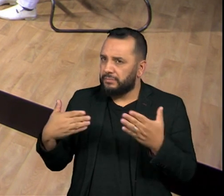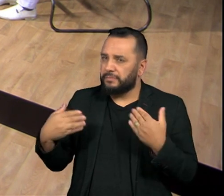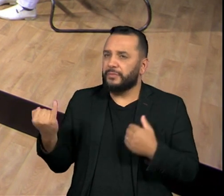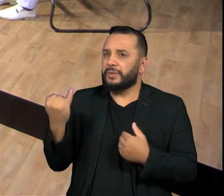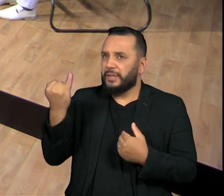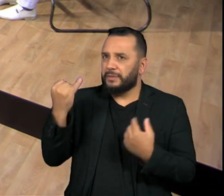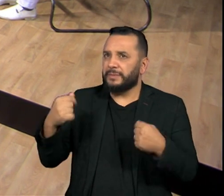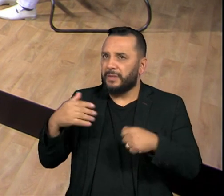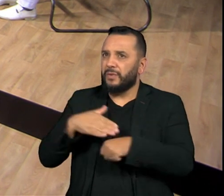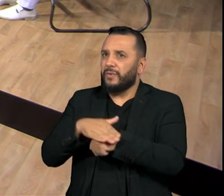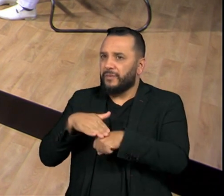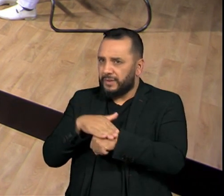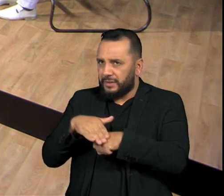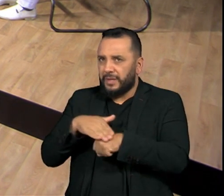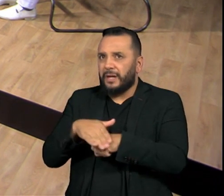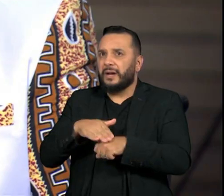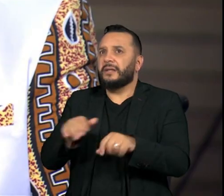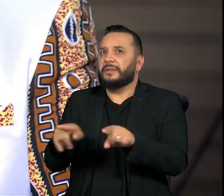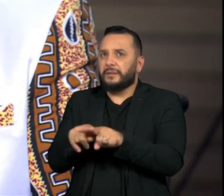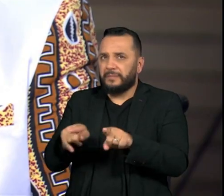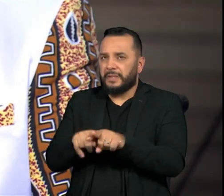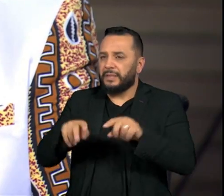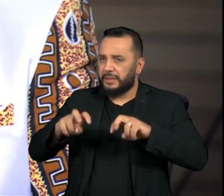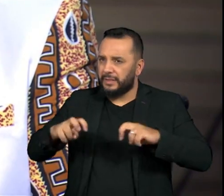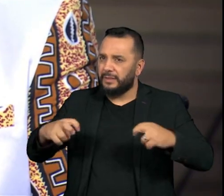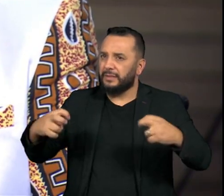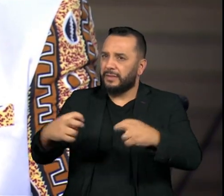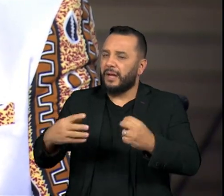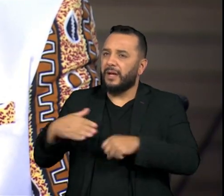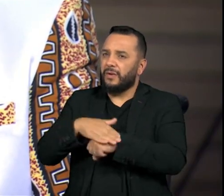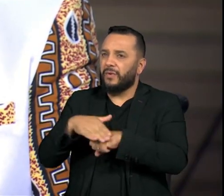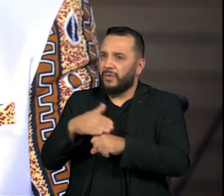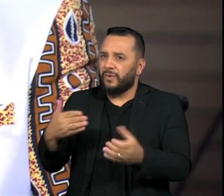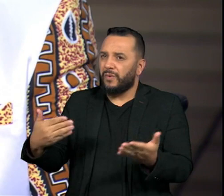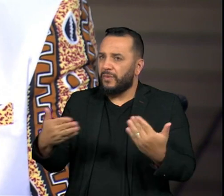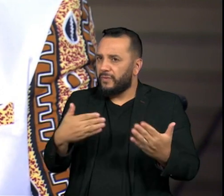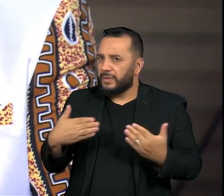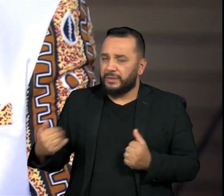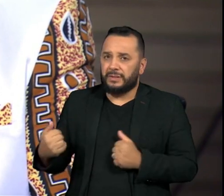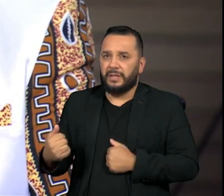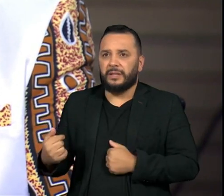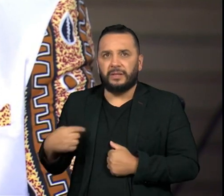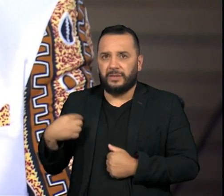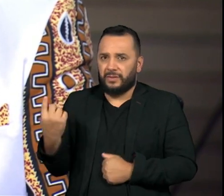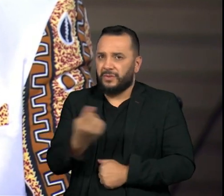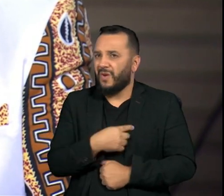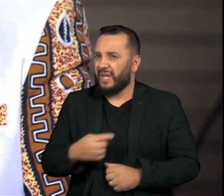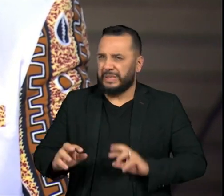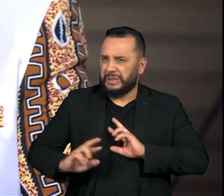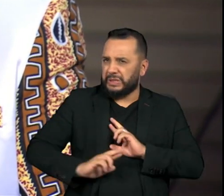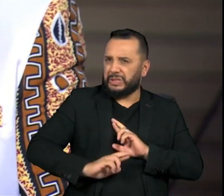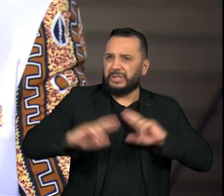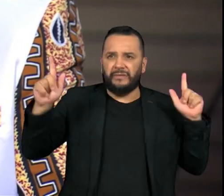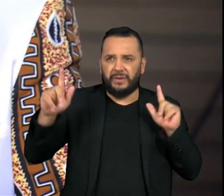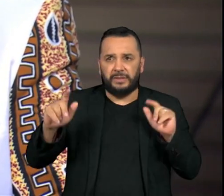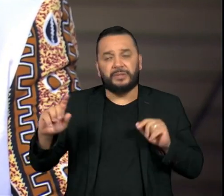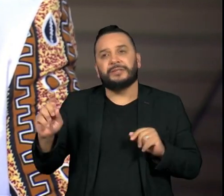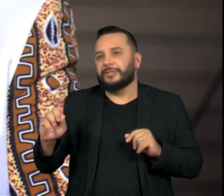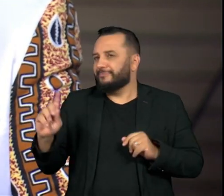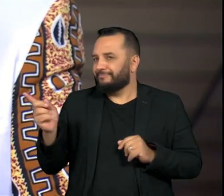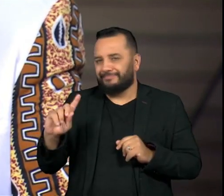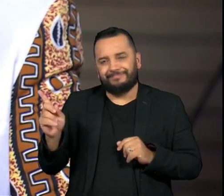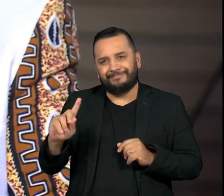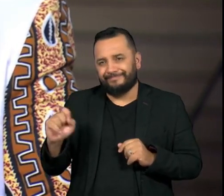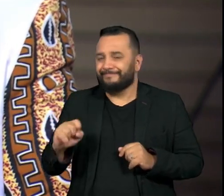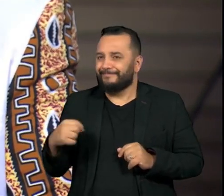que conversar, temos que sentar à mesa. Não, nós não somos tão desiguais, nós somos feitos